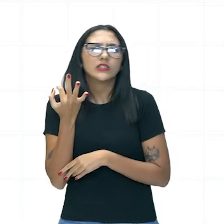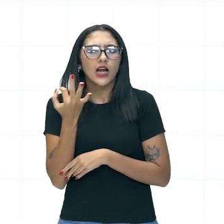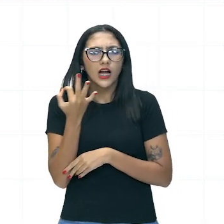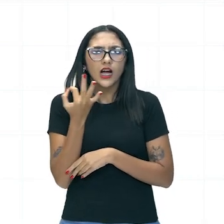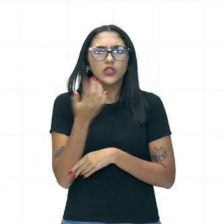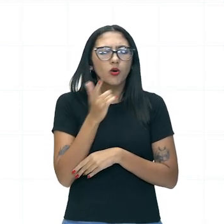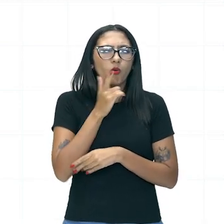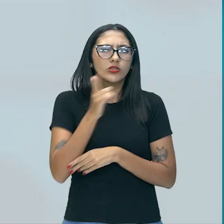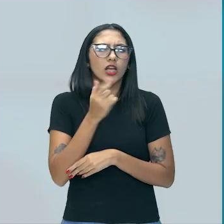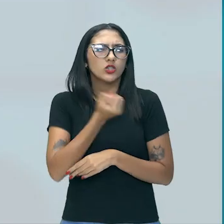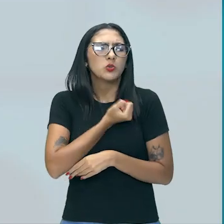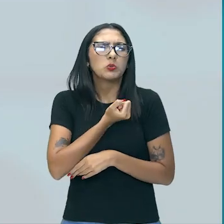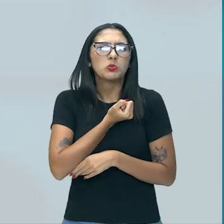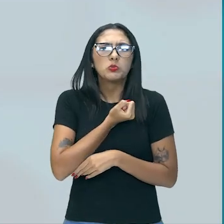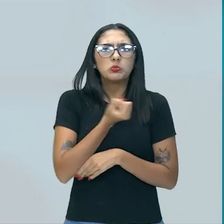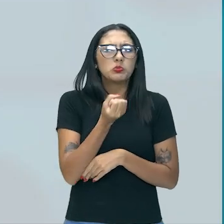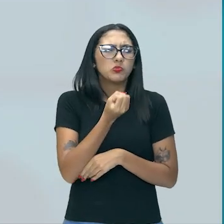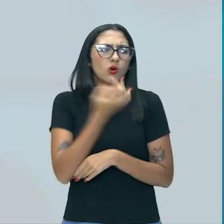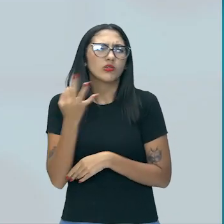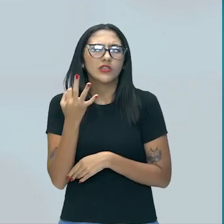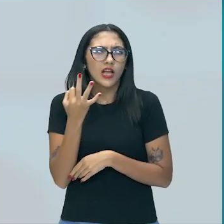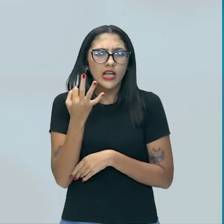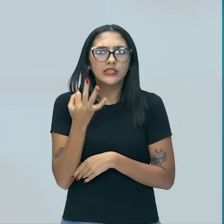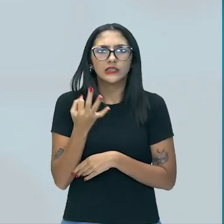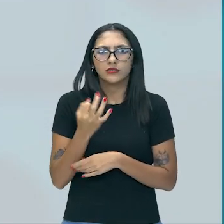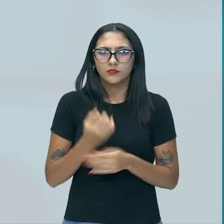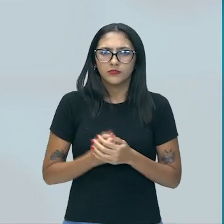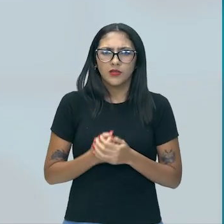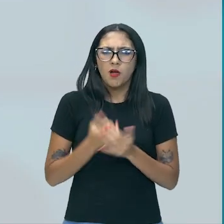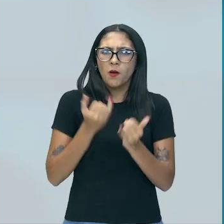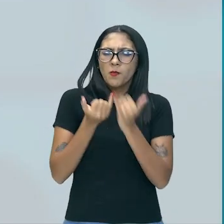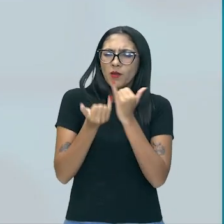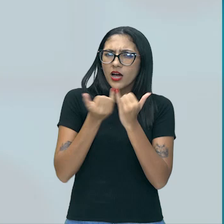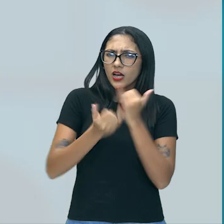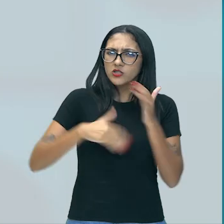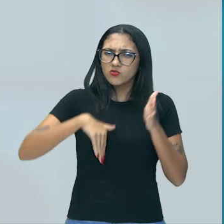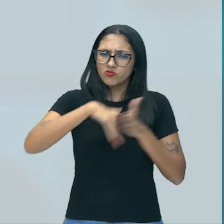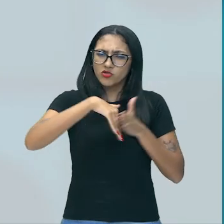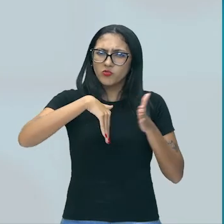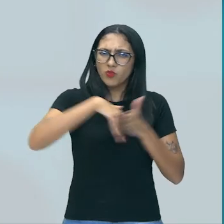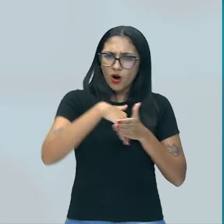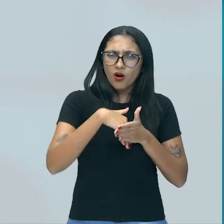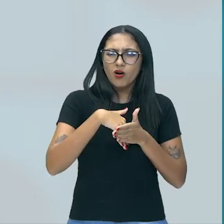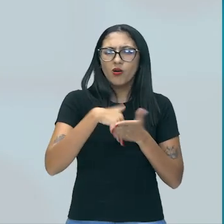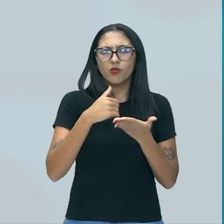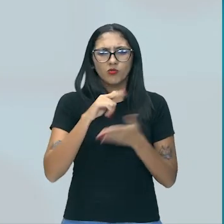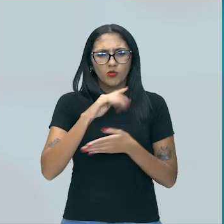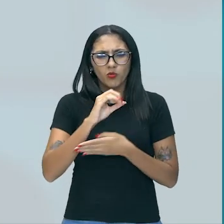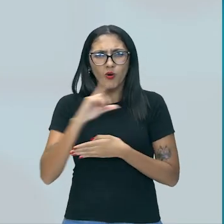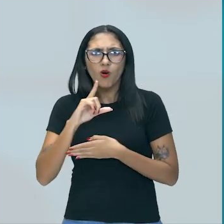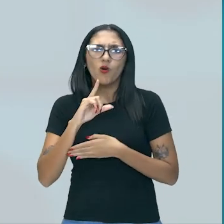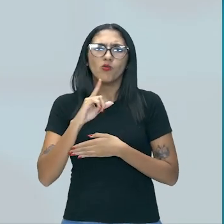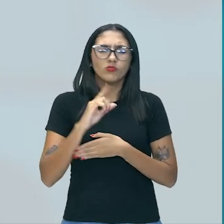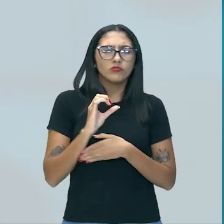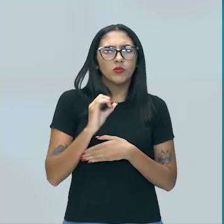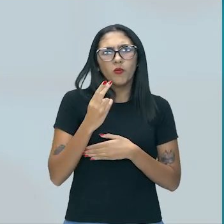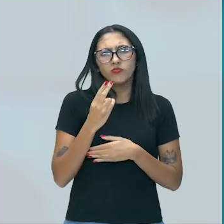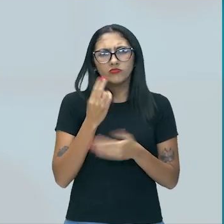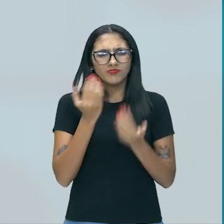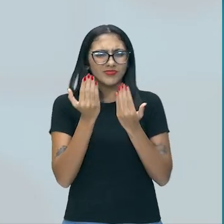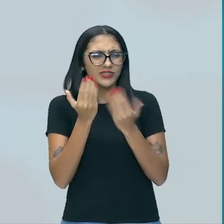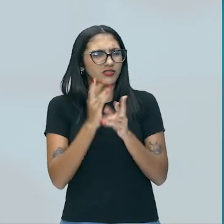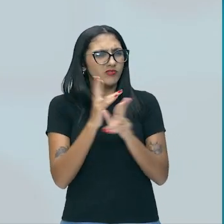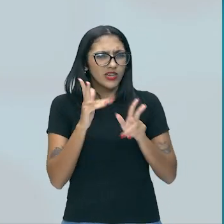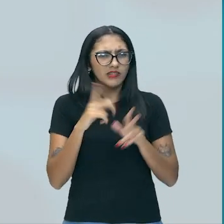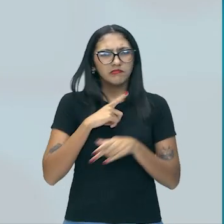é que eu consigo pontuar nesse jogo? Será que é parecido com o futebol brasileiro? Tem alguma diferença? Não tem?